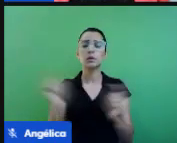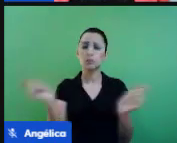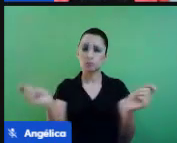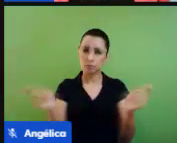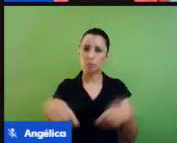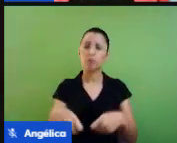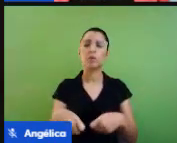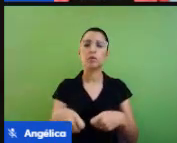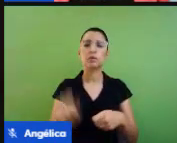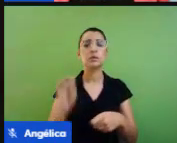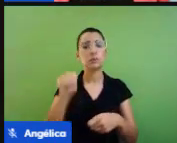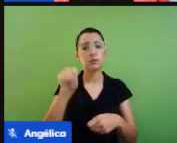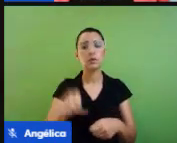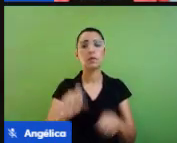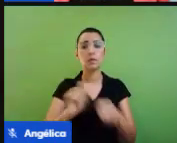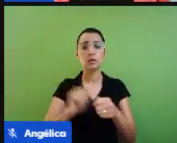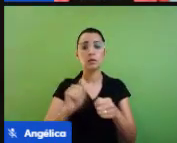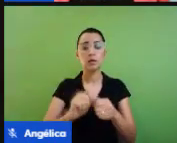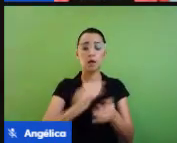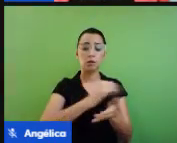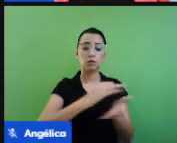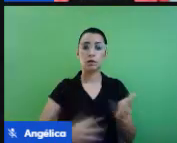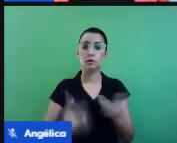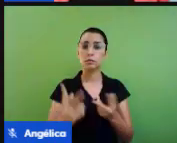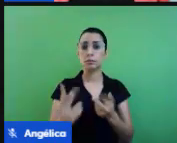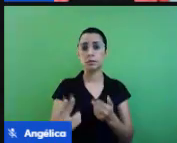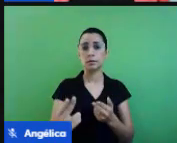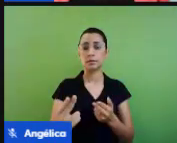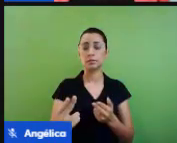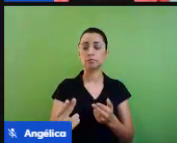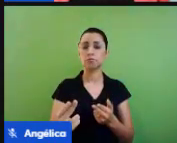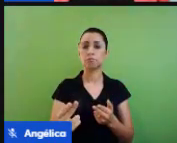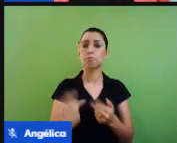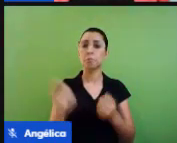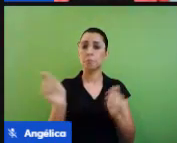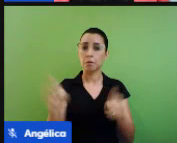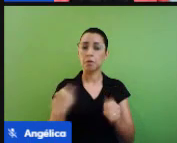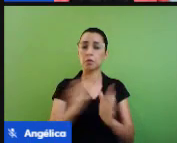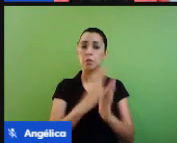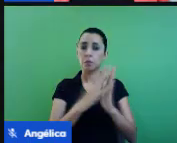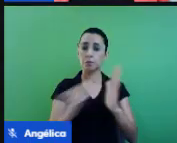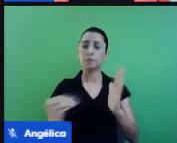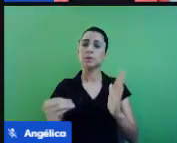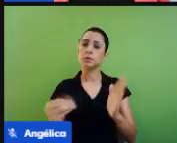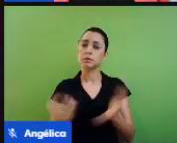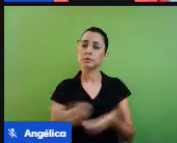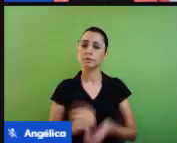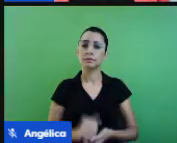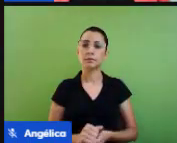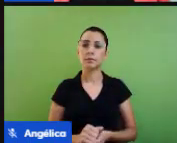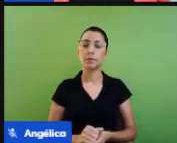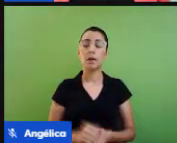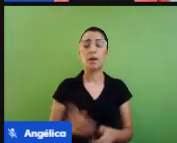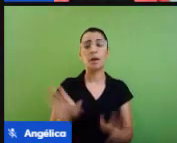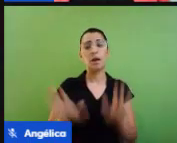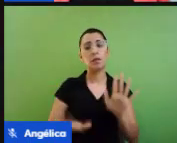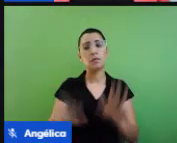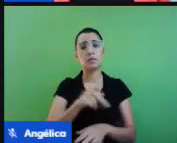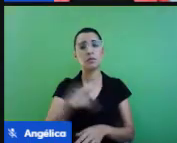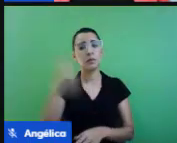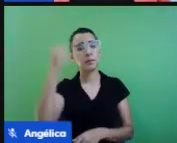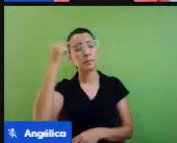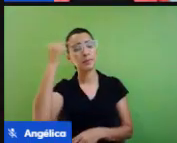de atividade. Porque muitas vezes o professor pode pensar, mas nesse momento eu estou querendo focar mais só